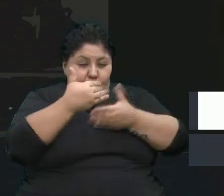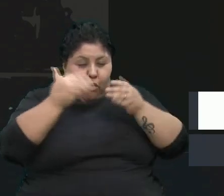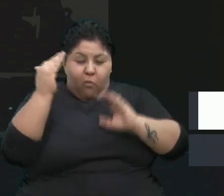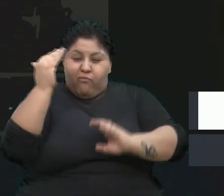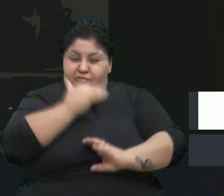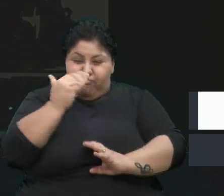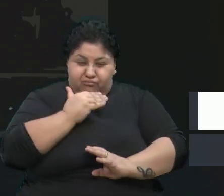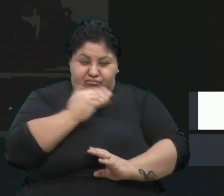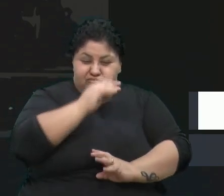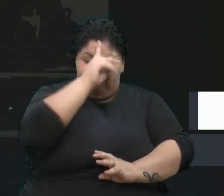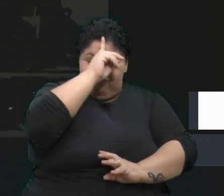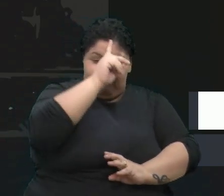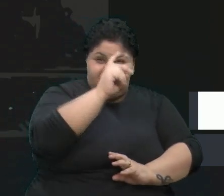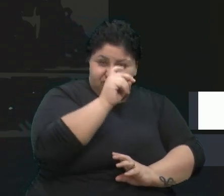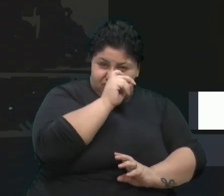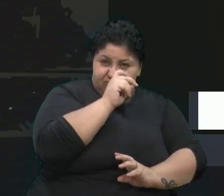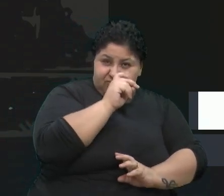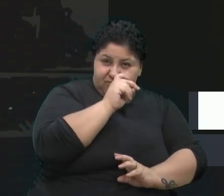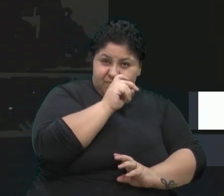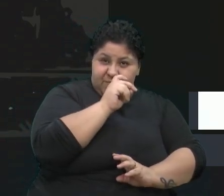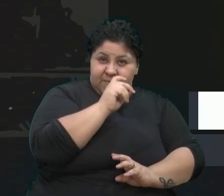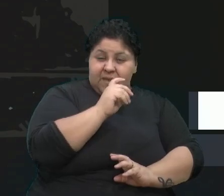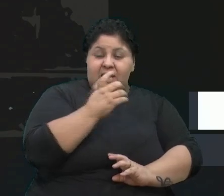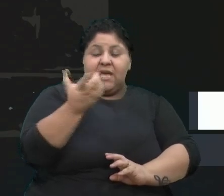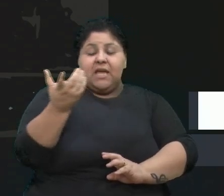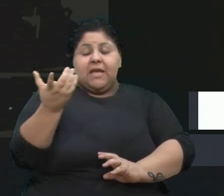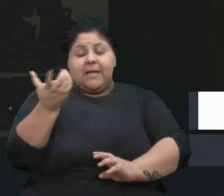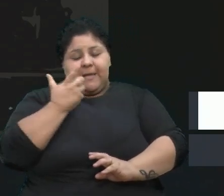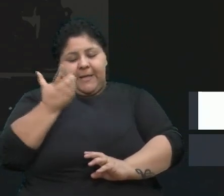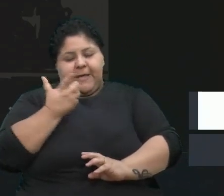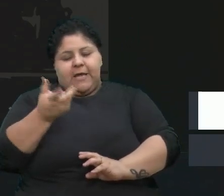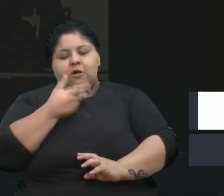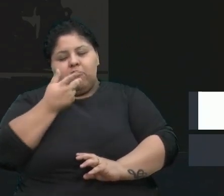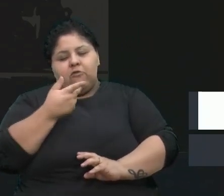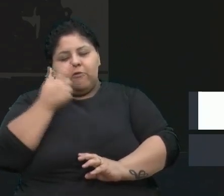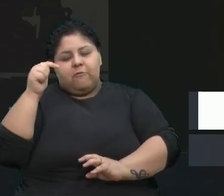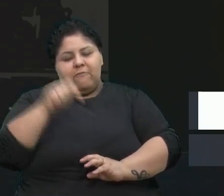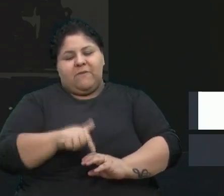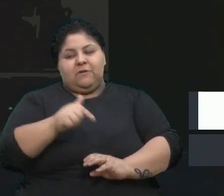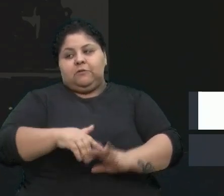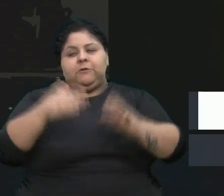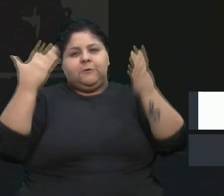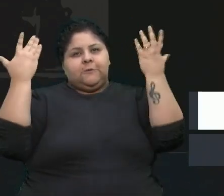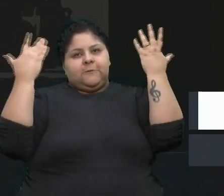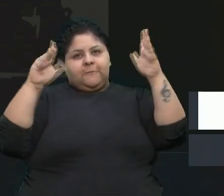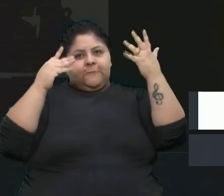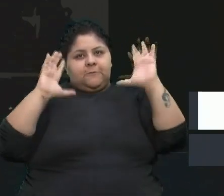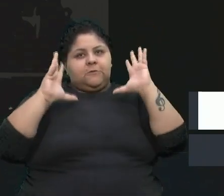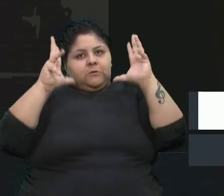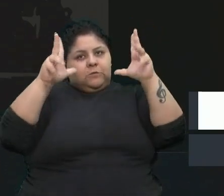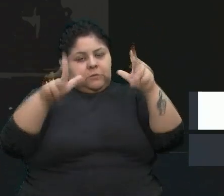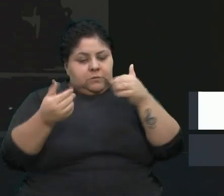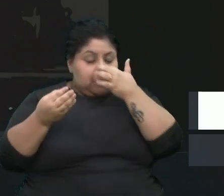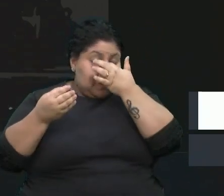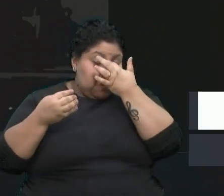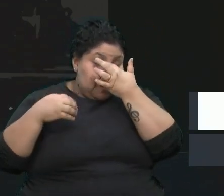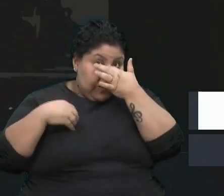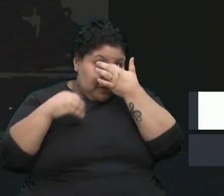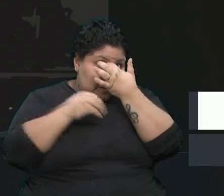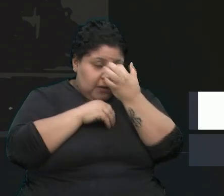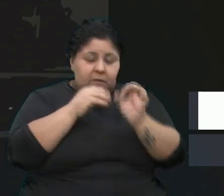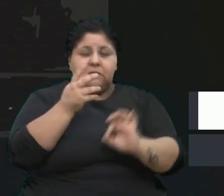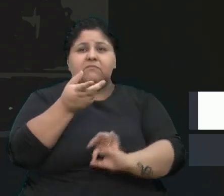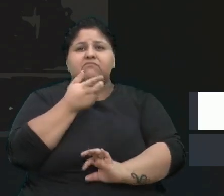no hospital. Então eu quero deixar aqui, em nome da doutora Eveline, os meus parabéns a todos os médicos e dizer